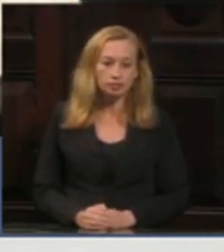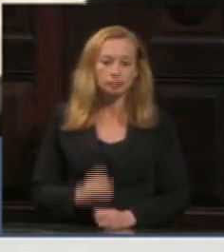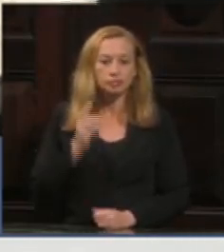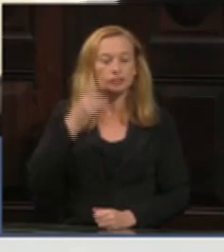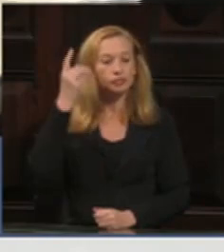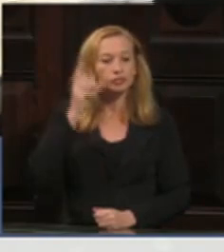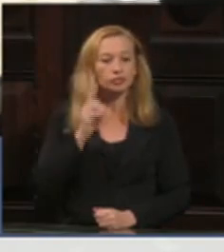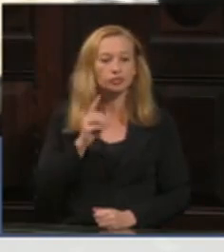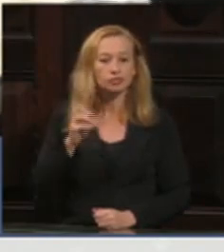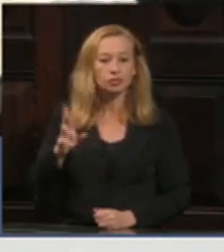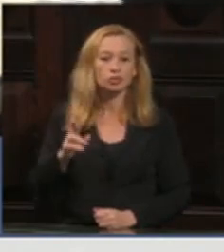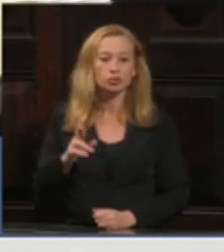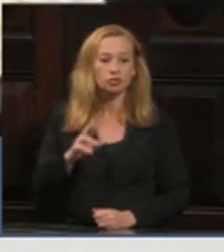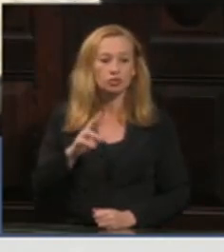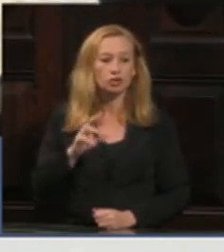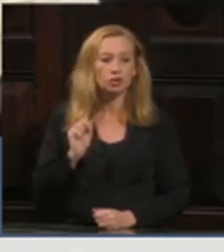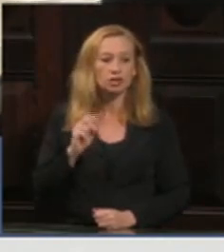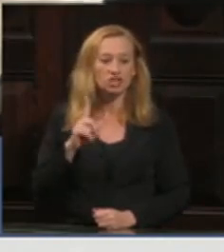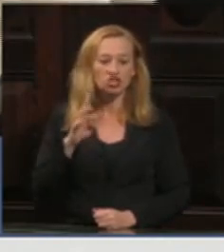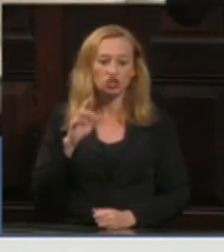Deputado Dr. Serginho.